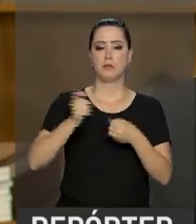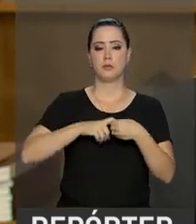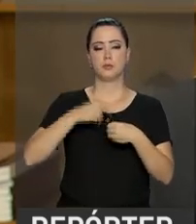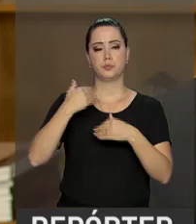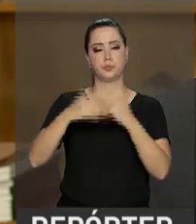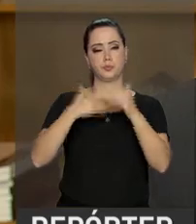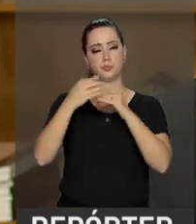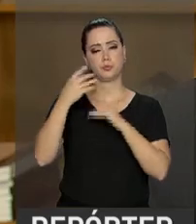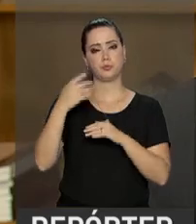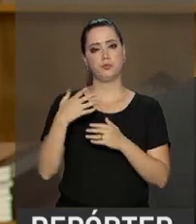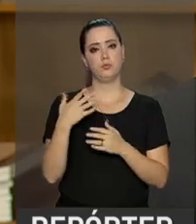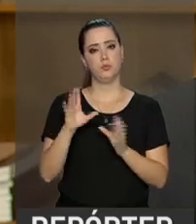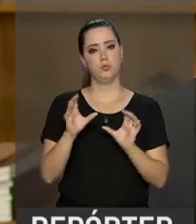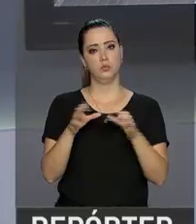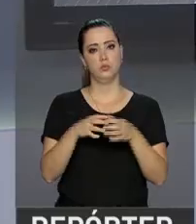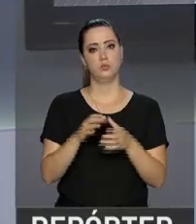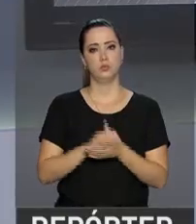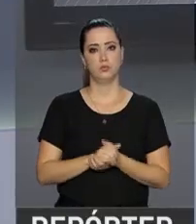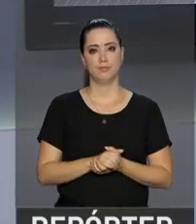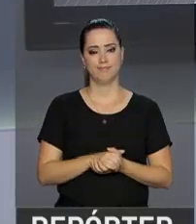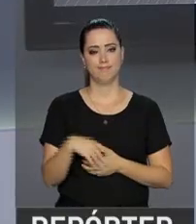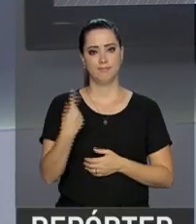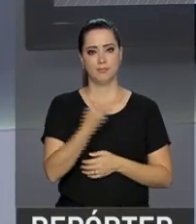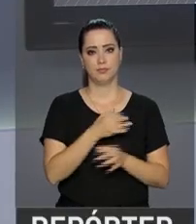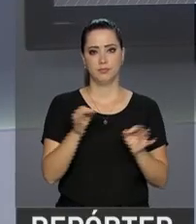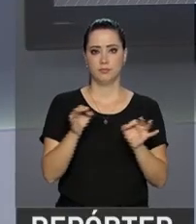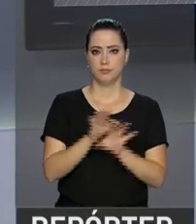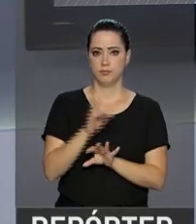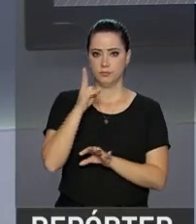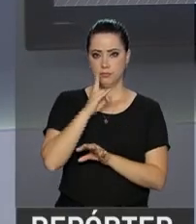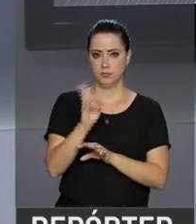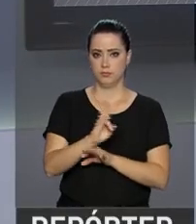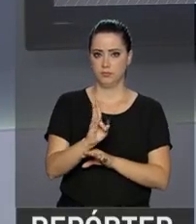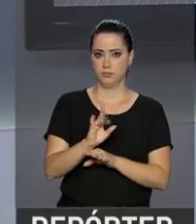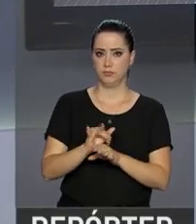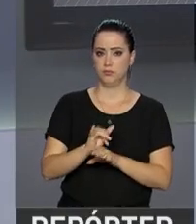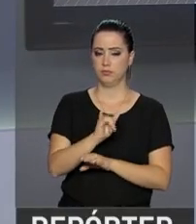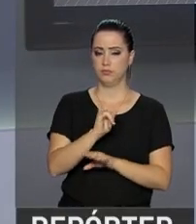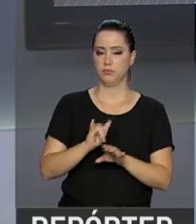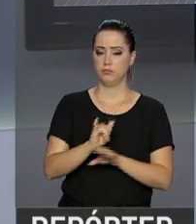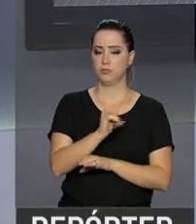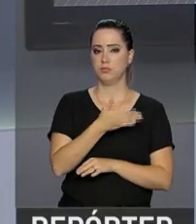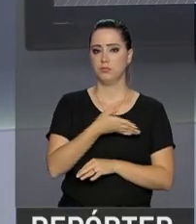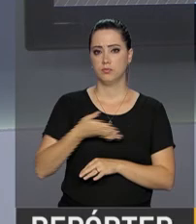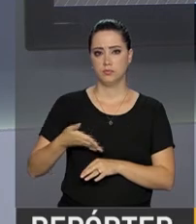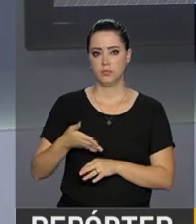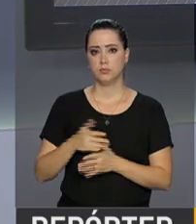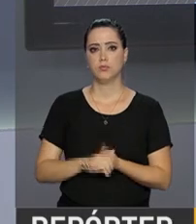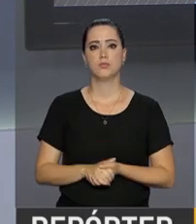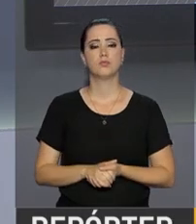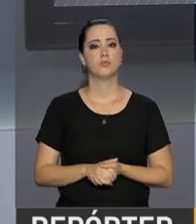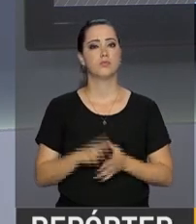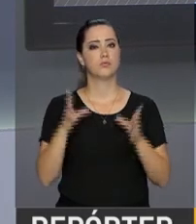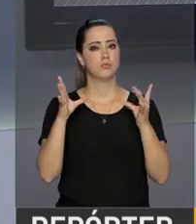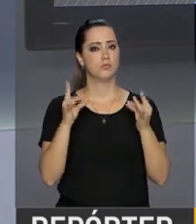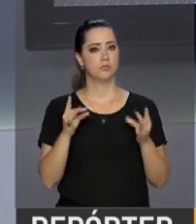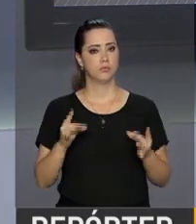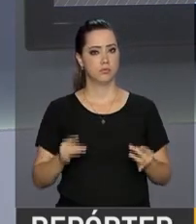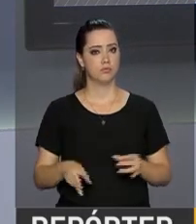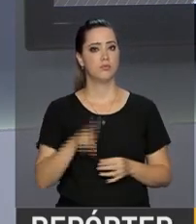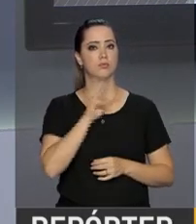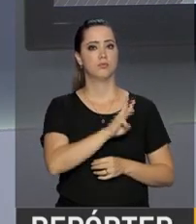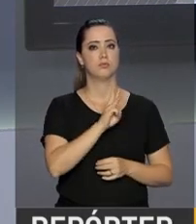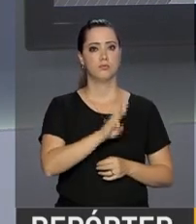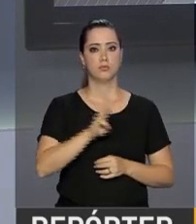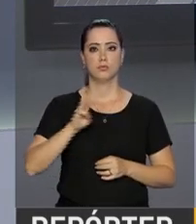retomada do crescimento do setor. A gente fica por aqui e você pode rever as reportagens no YouTube. Toda a nossa programação